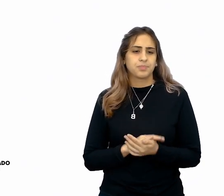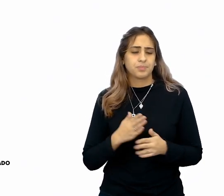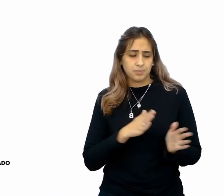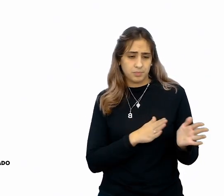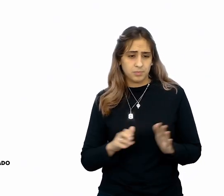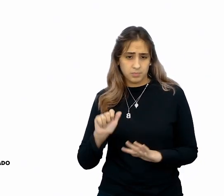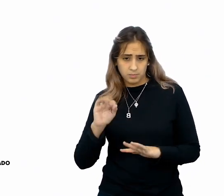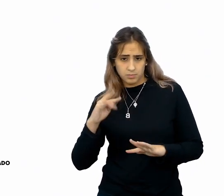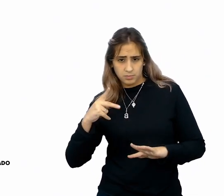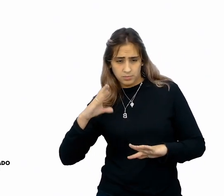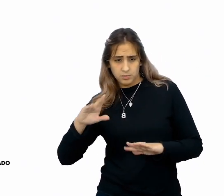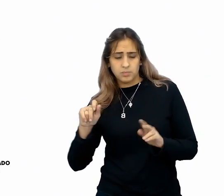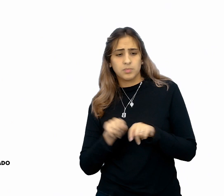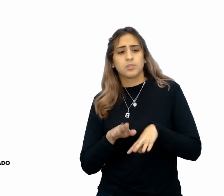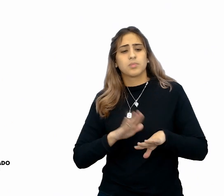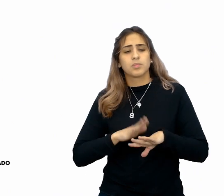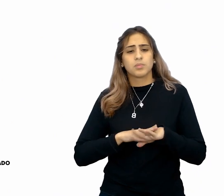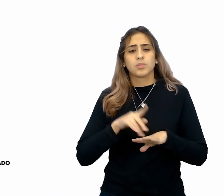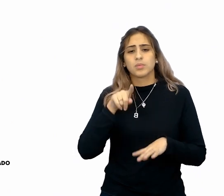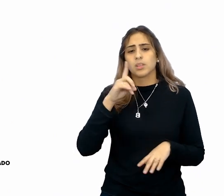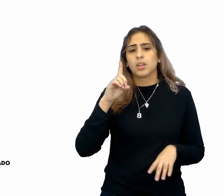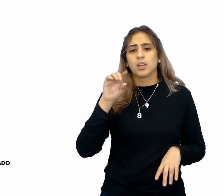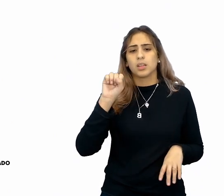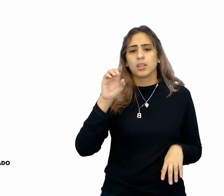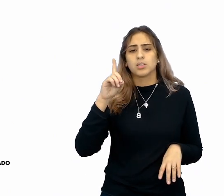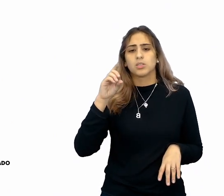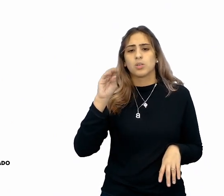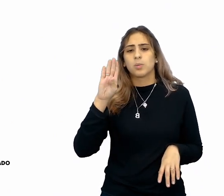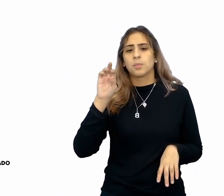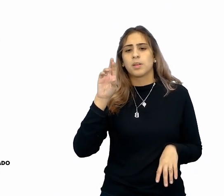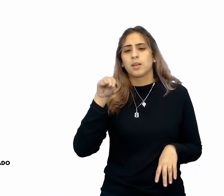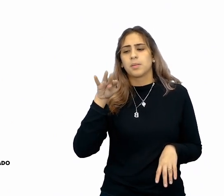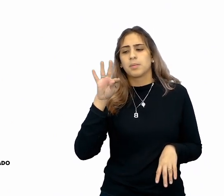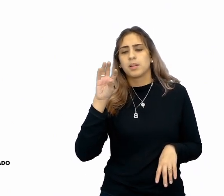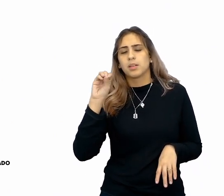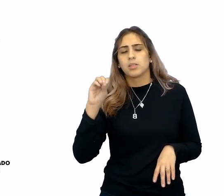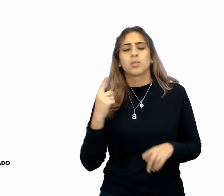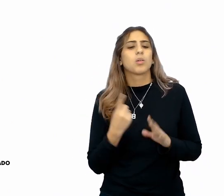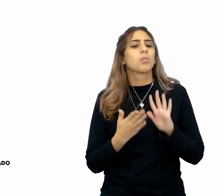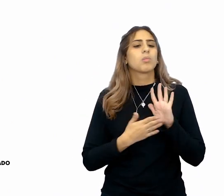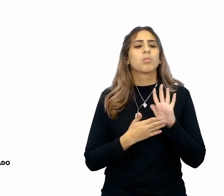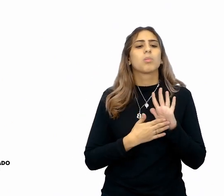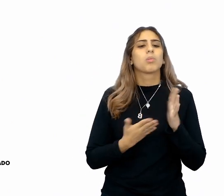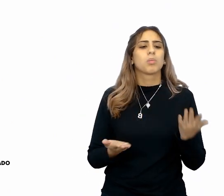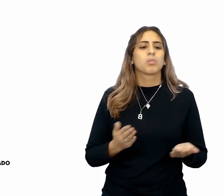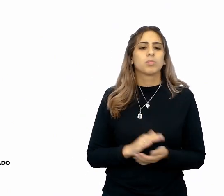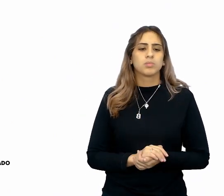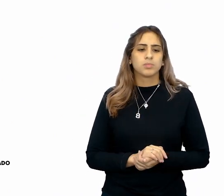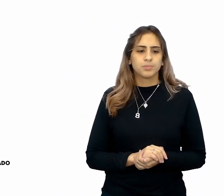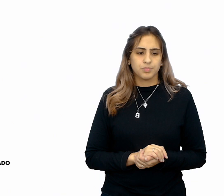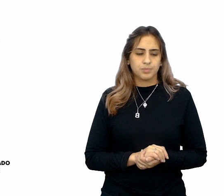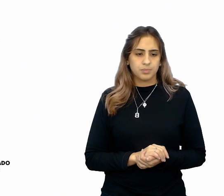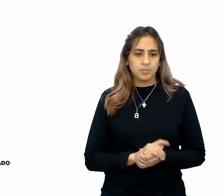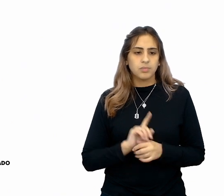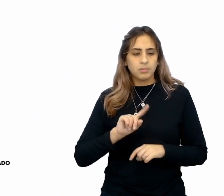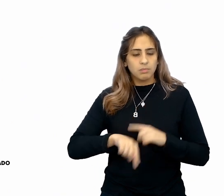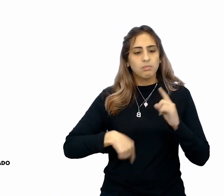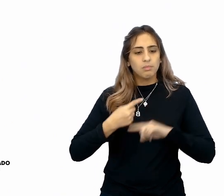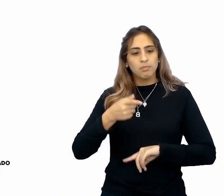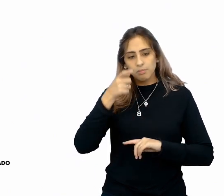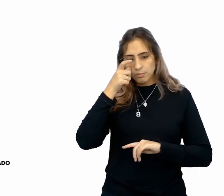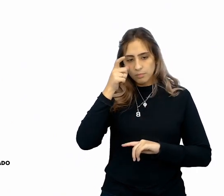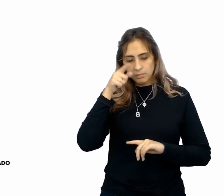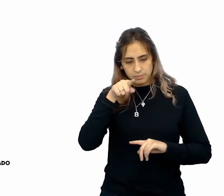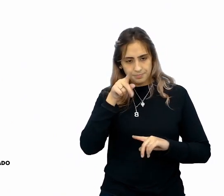durante a ATPC, fazer esse desdobramento, tá? Que significa o quê? Qual é a proposta? Depois de assistirem a